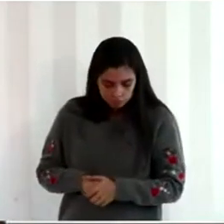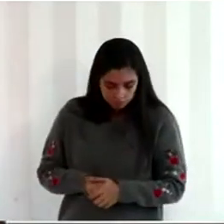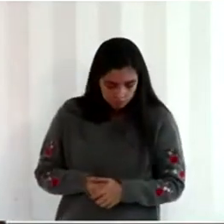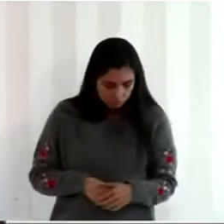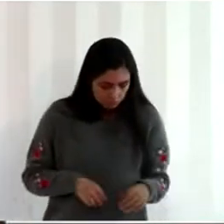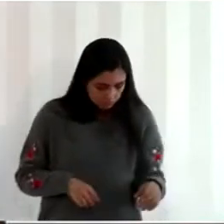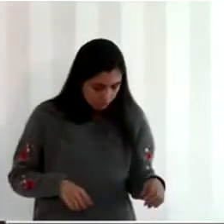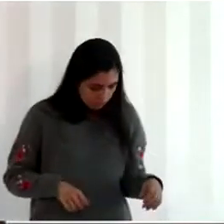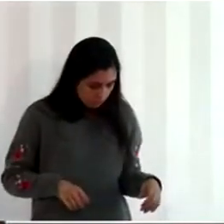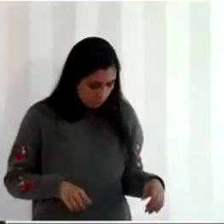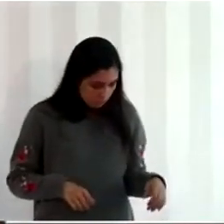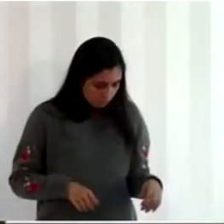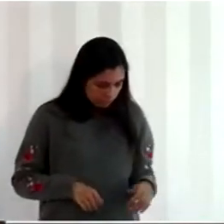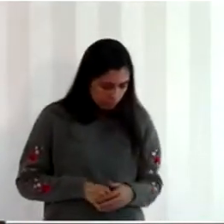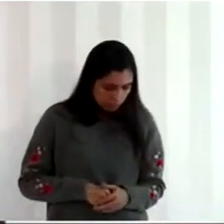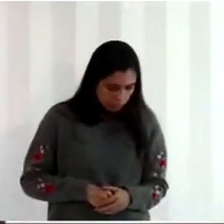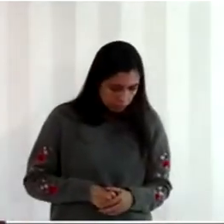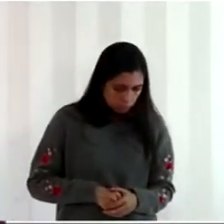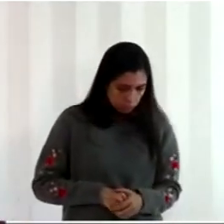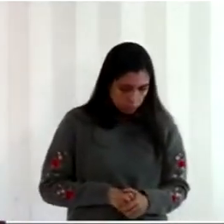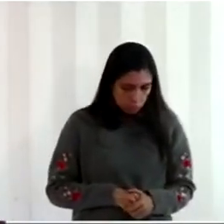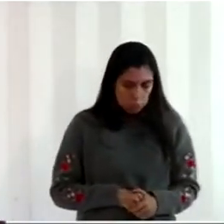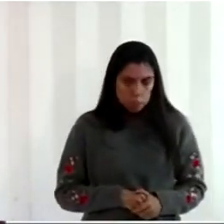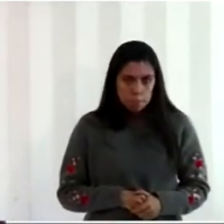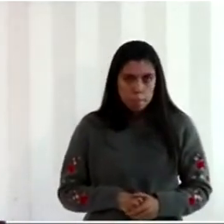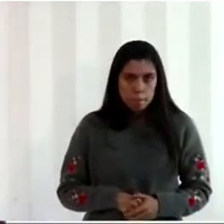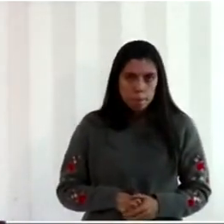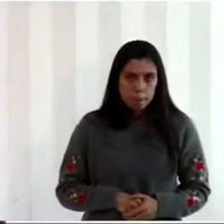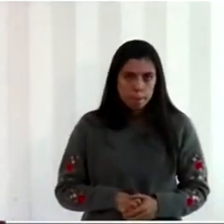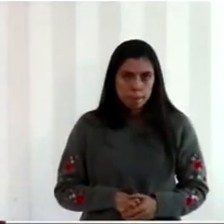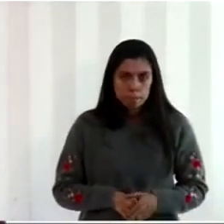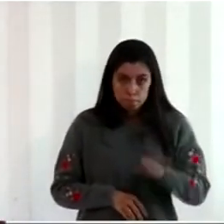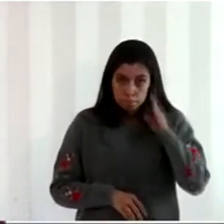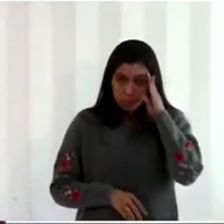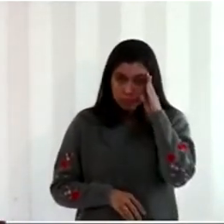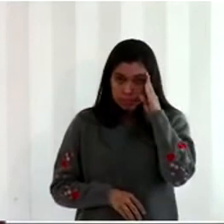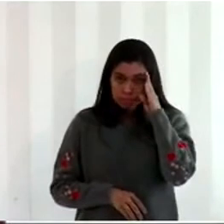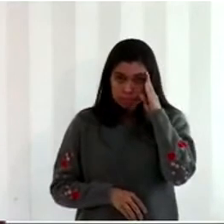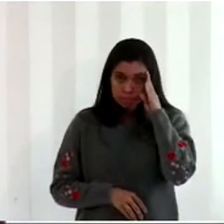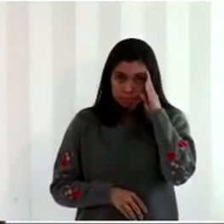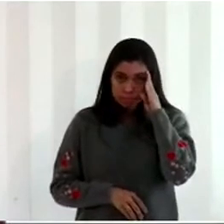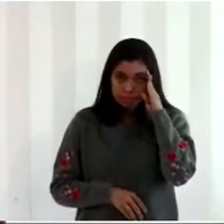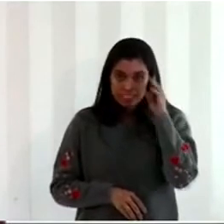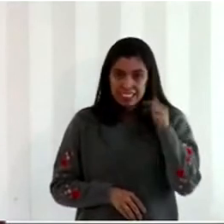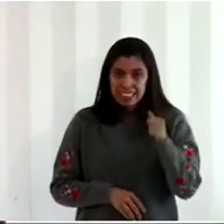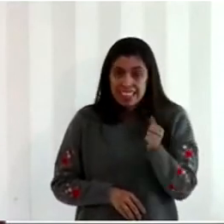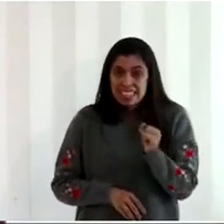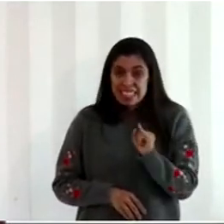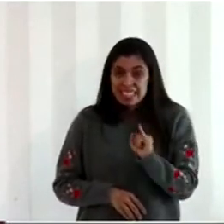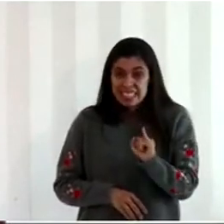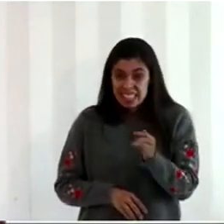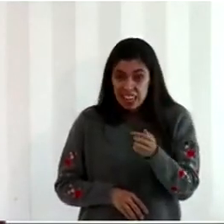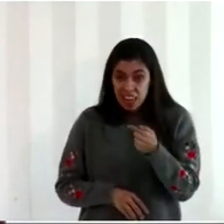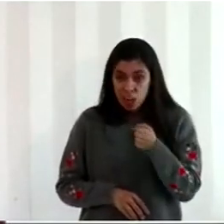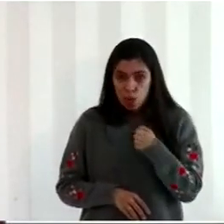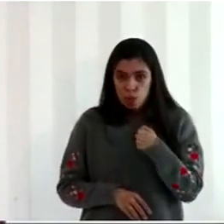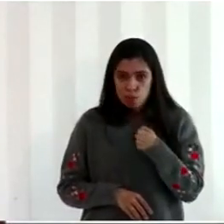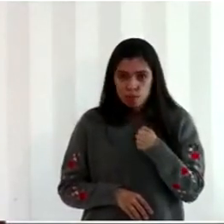se eu estiver com as minhas mãos imundas agora, está sendo em vão essa minha pregação aqui nessa noite.